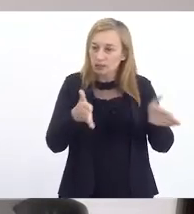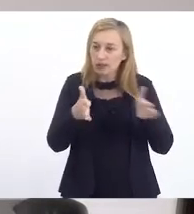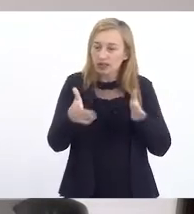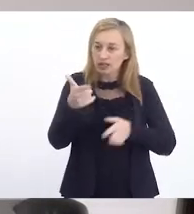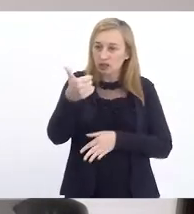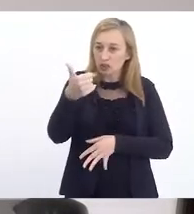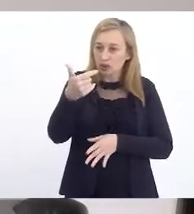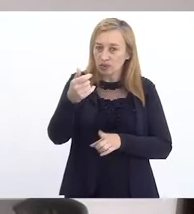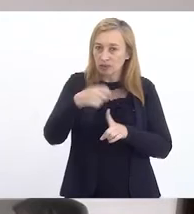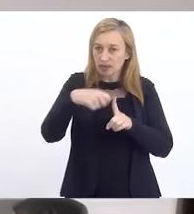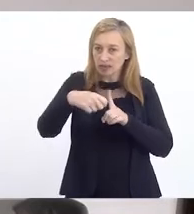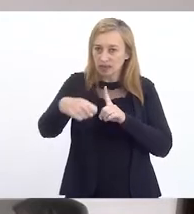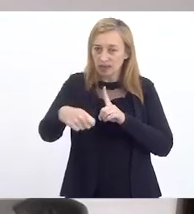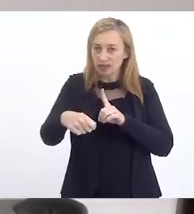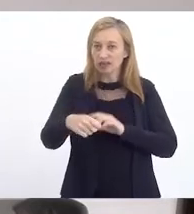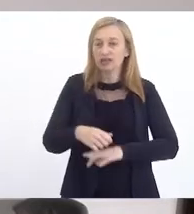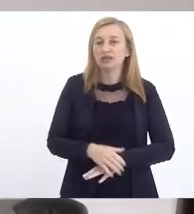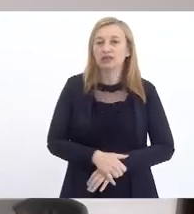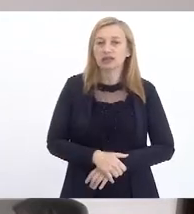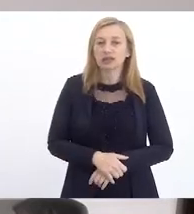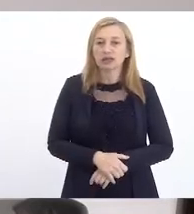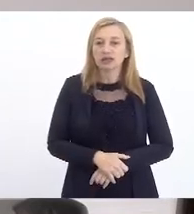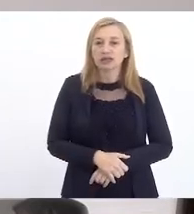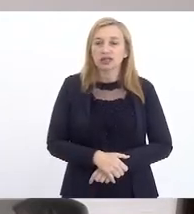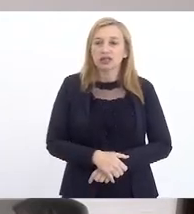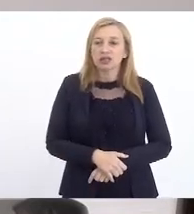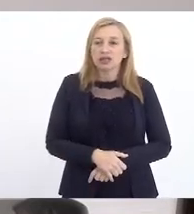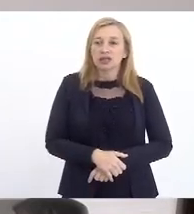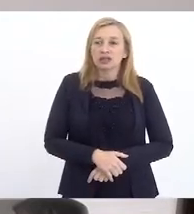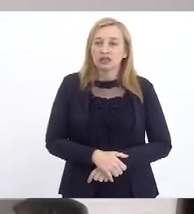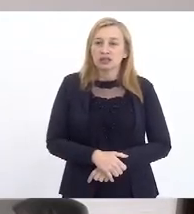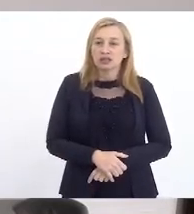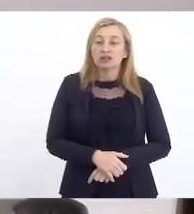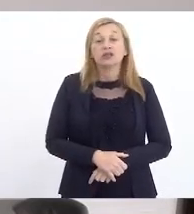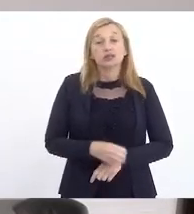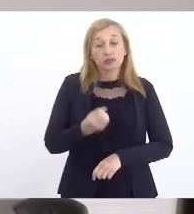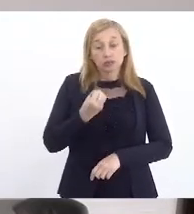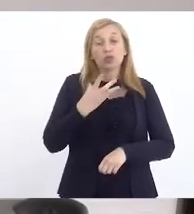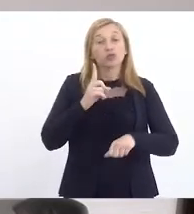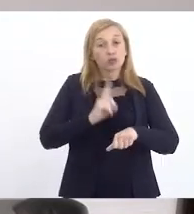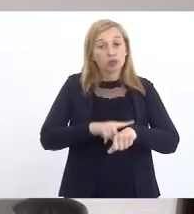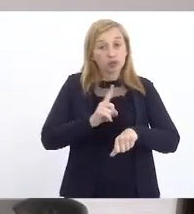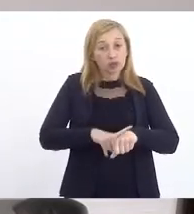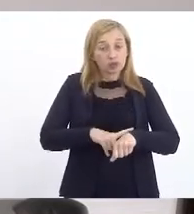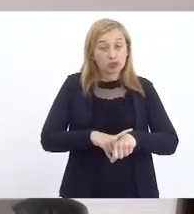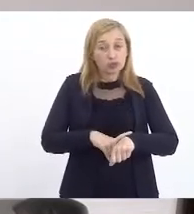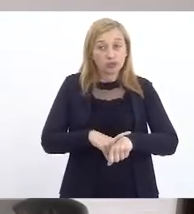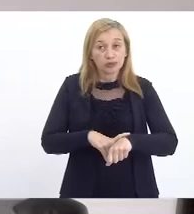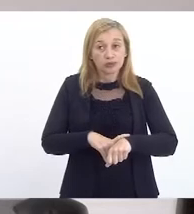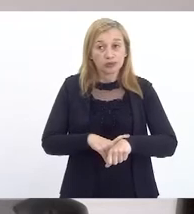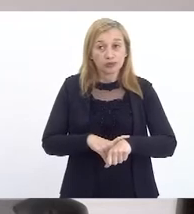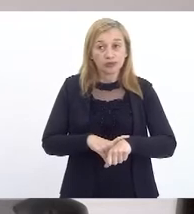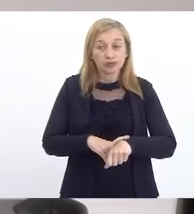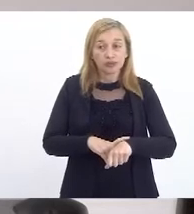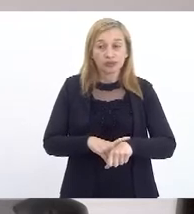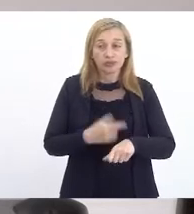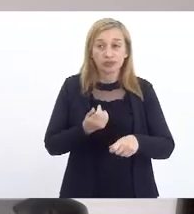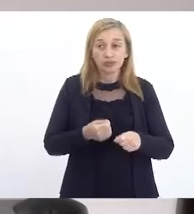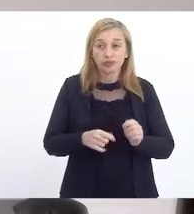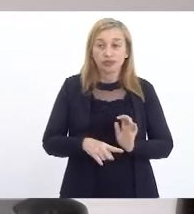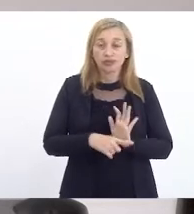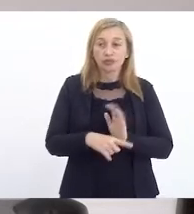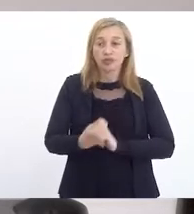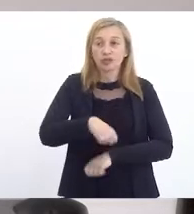12 meses. E que está em muito boa hora citado dentro do regime de